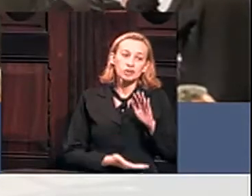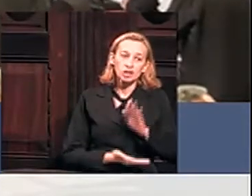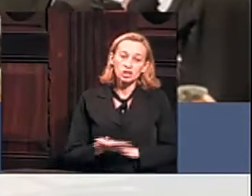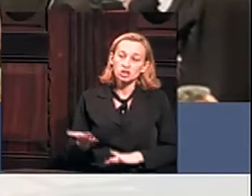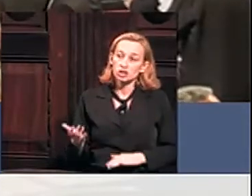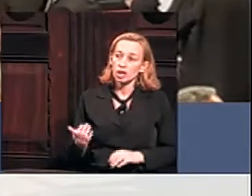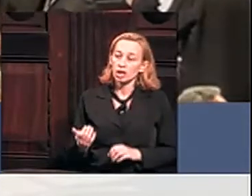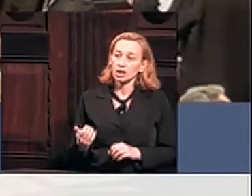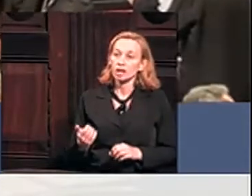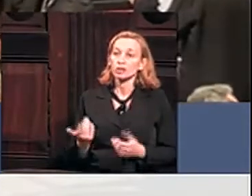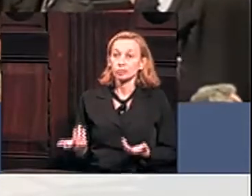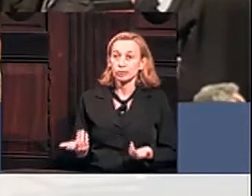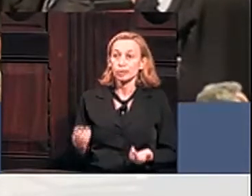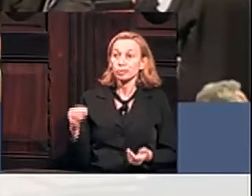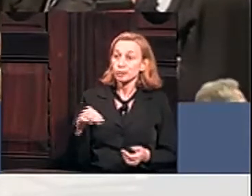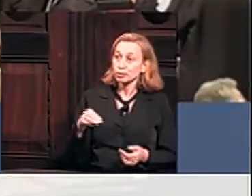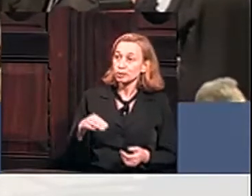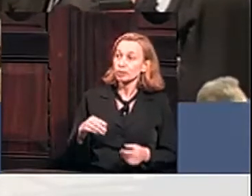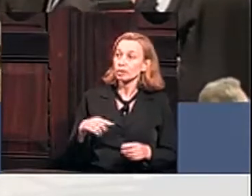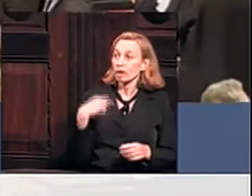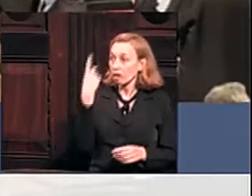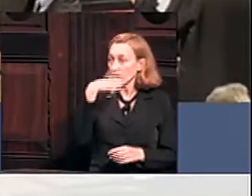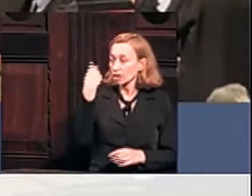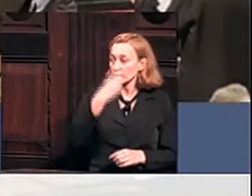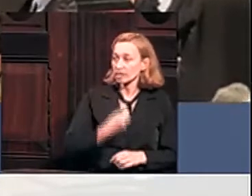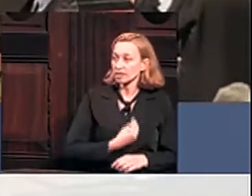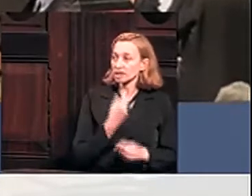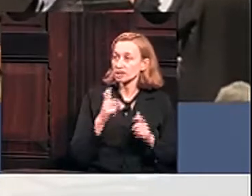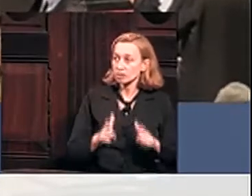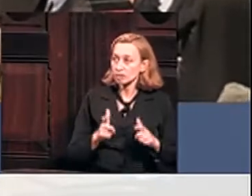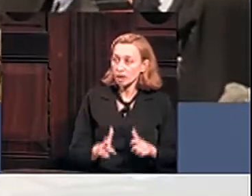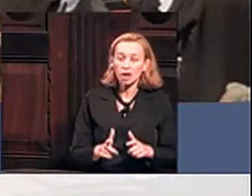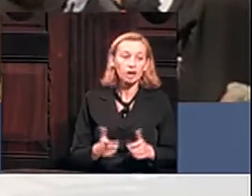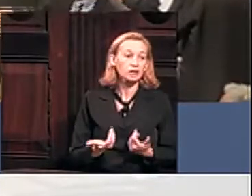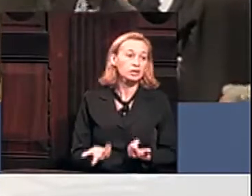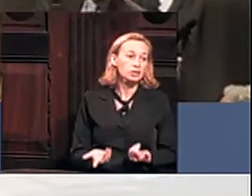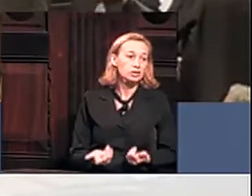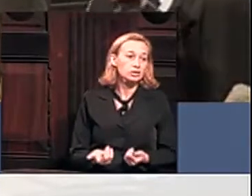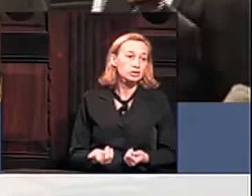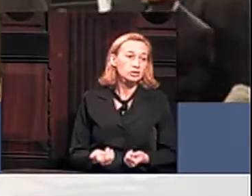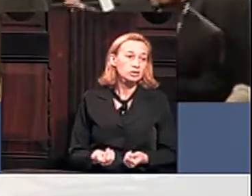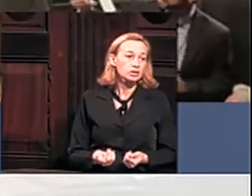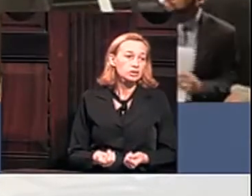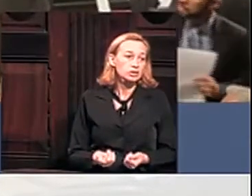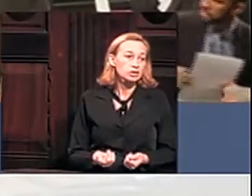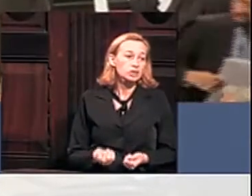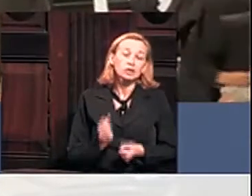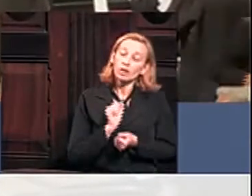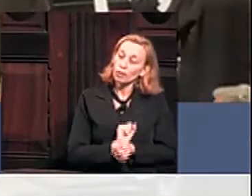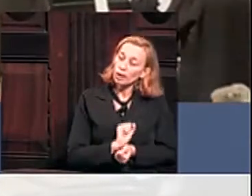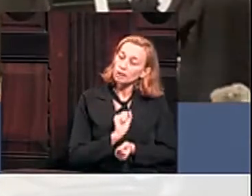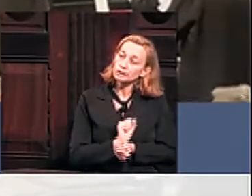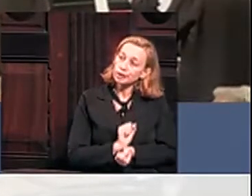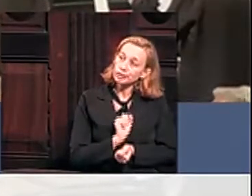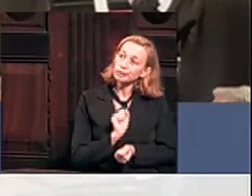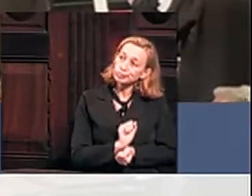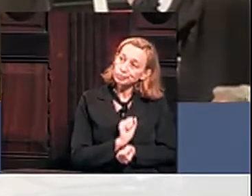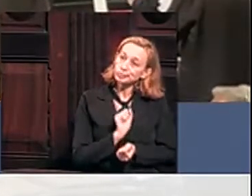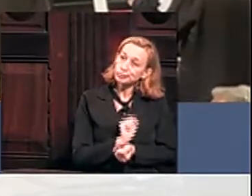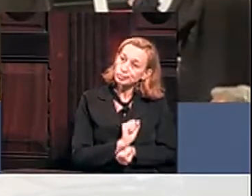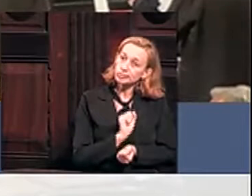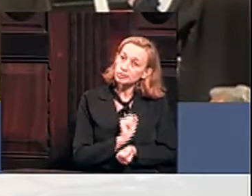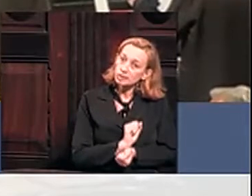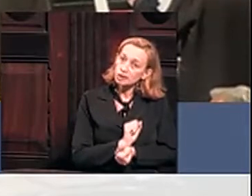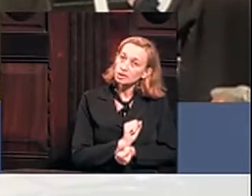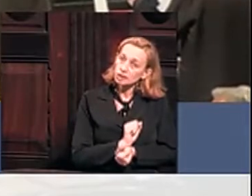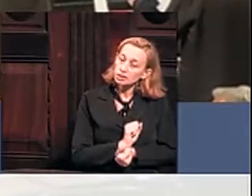estarem aqui. Então, todo o respeito do plenário também a essas pessoas que estão aqui esperando para poder ouvir sobre